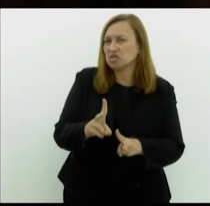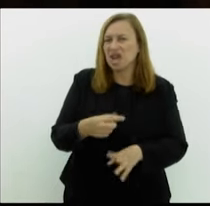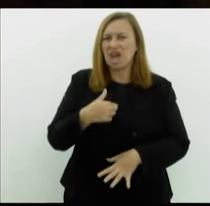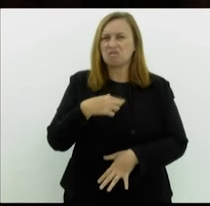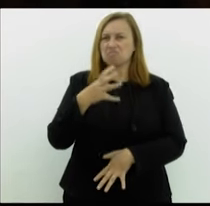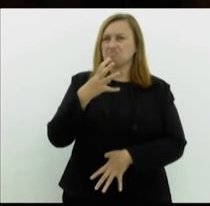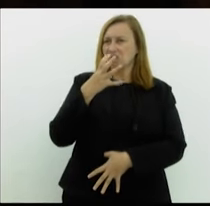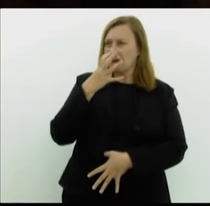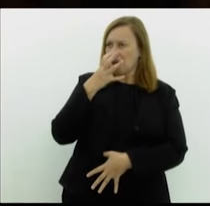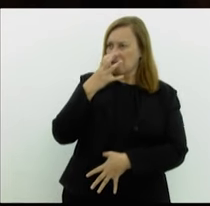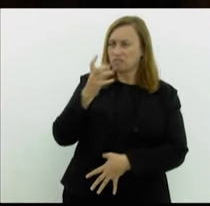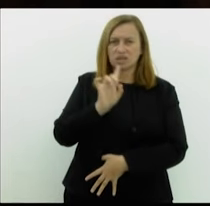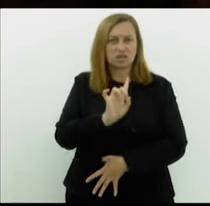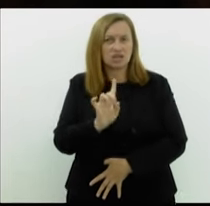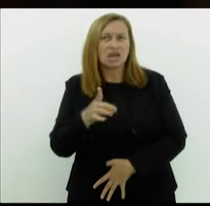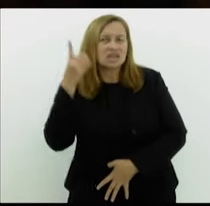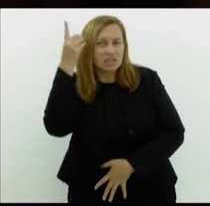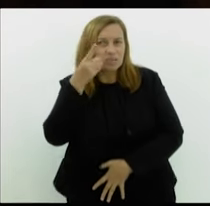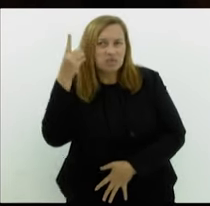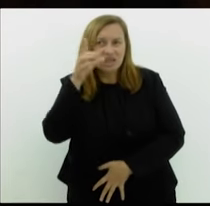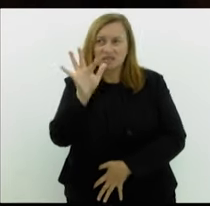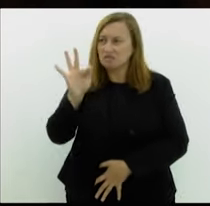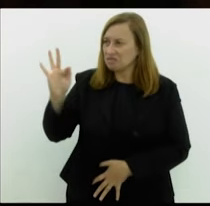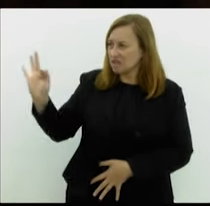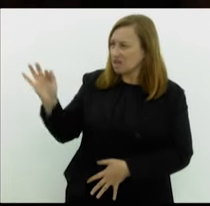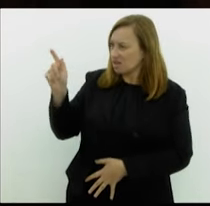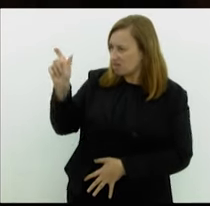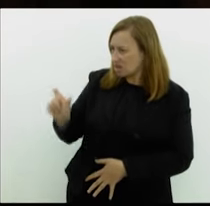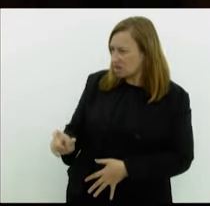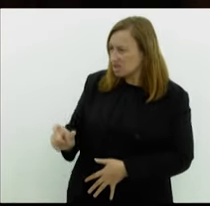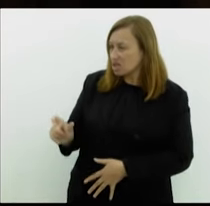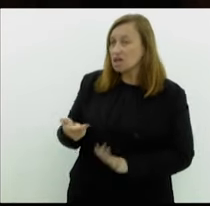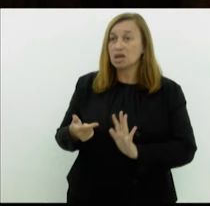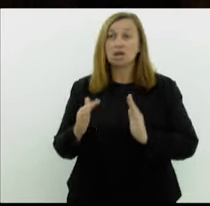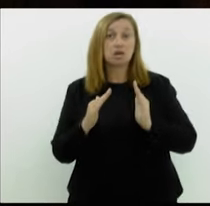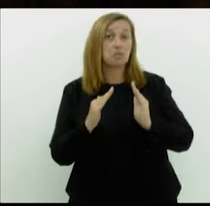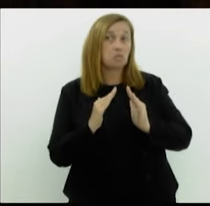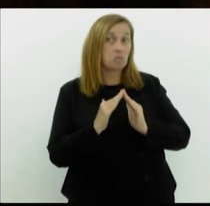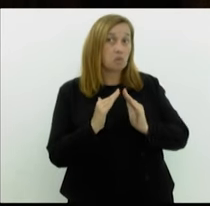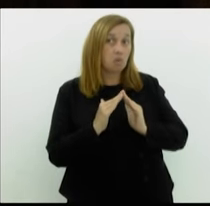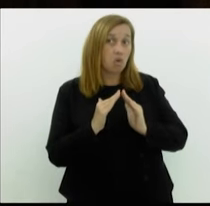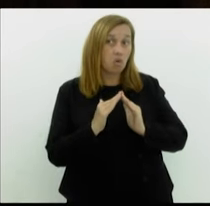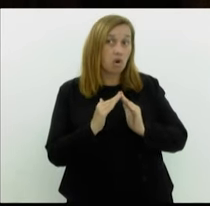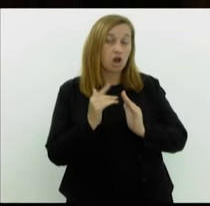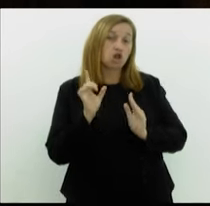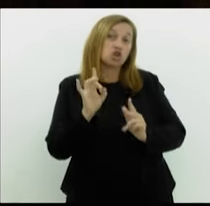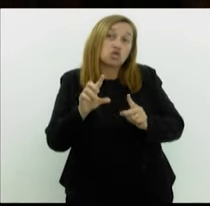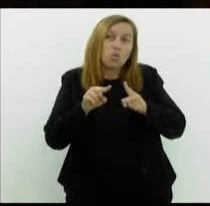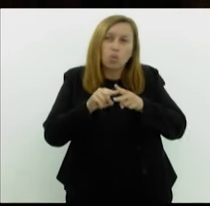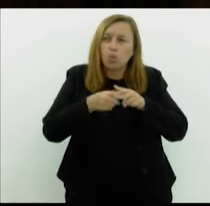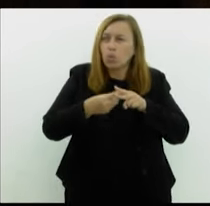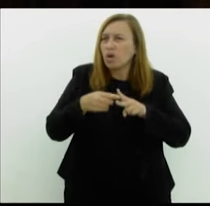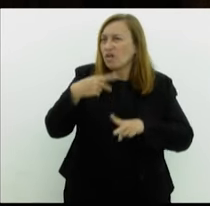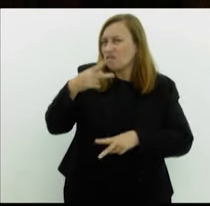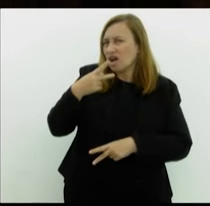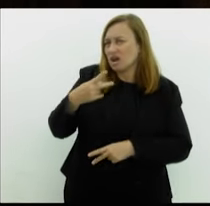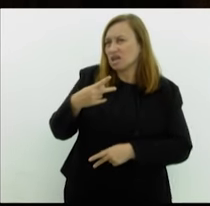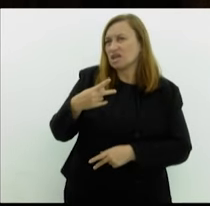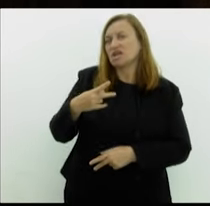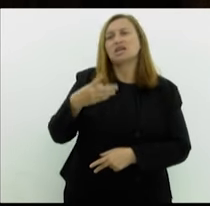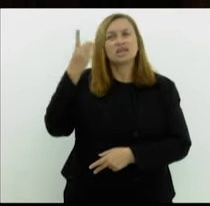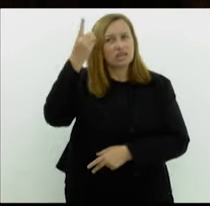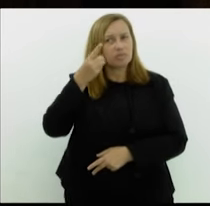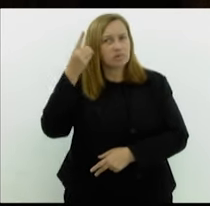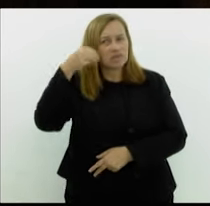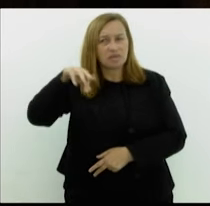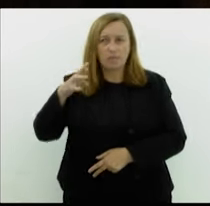admira que esse deputado federal, que mora, eu só corrigiria nas suas palavras, deputado Galberto, Vossa